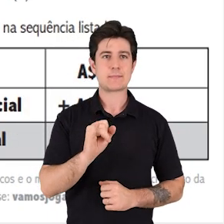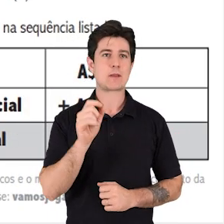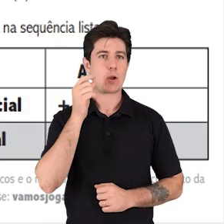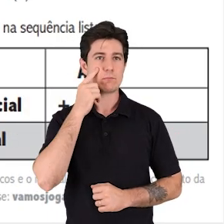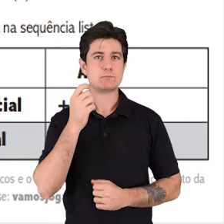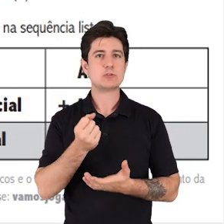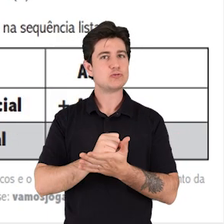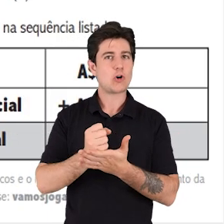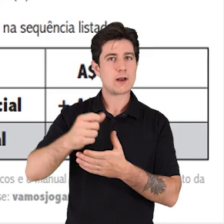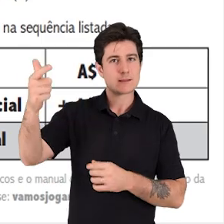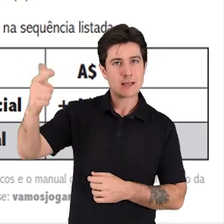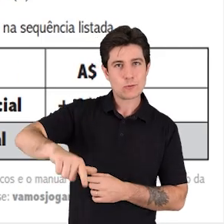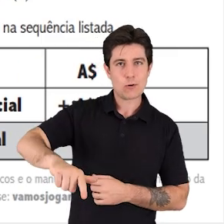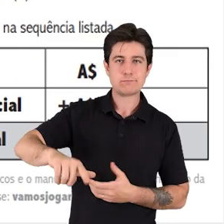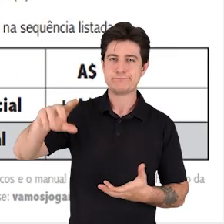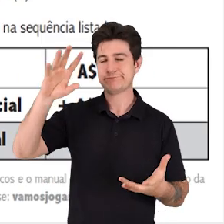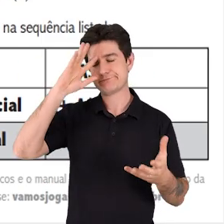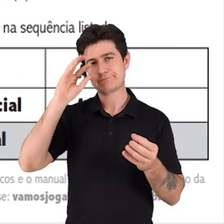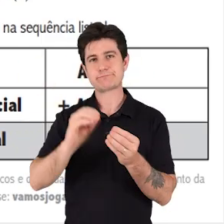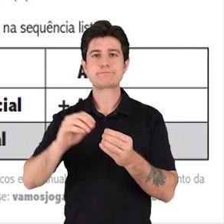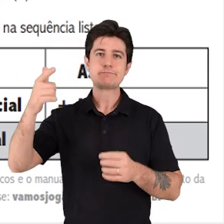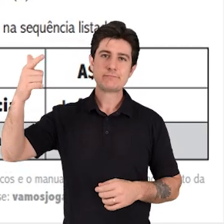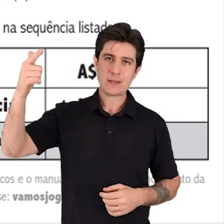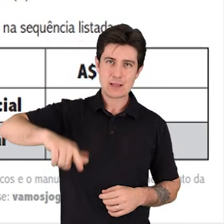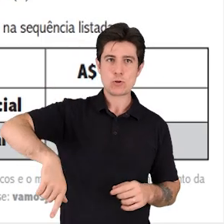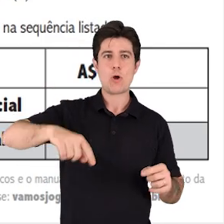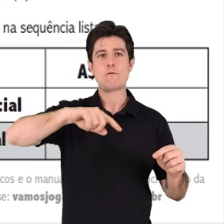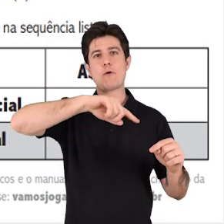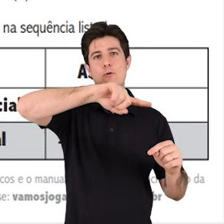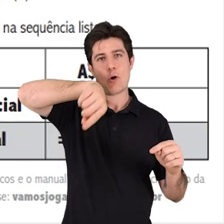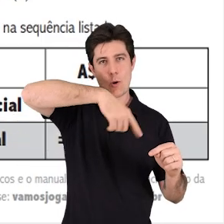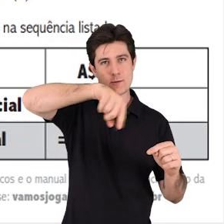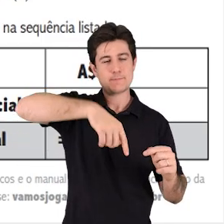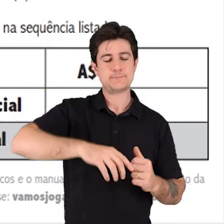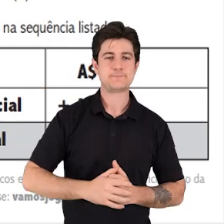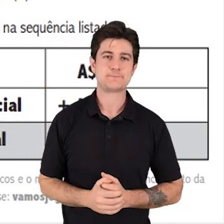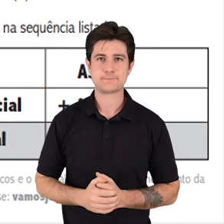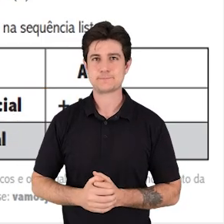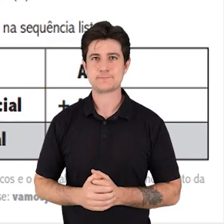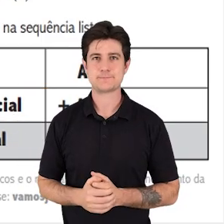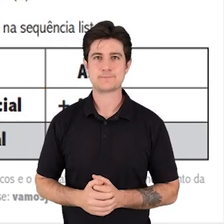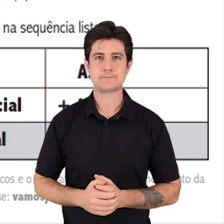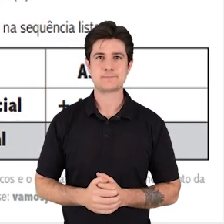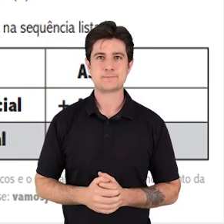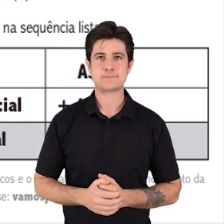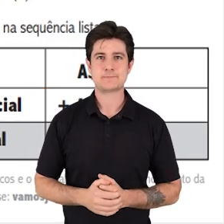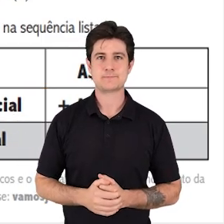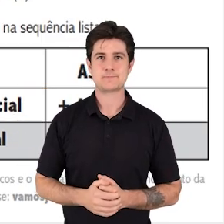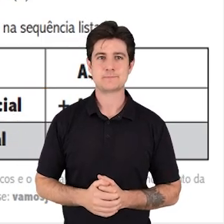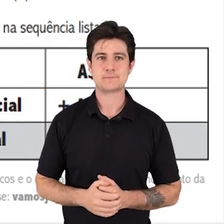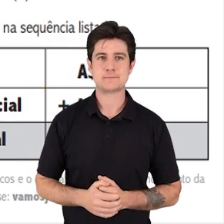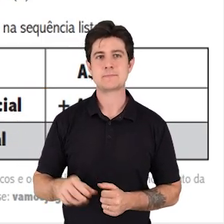Se o resultado na roleta for, jogue novamente, obviamente o jogador deverá rodar novamente.